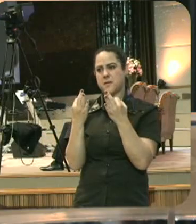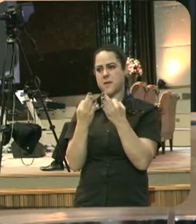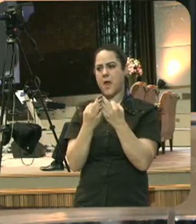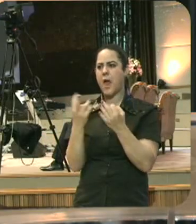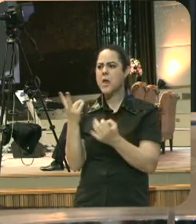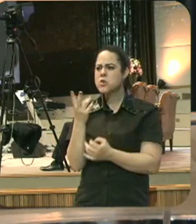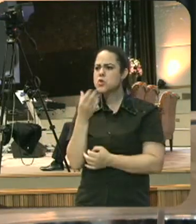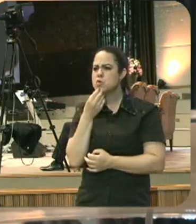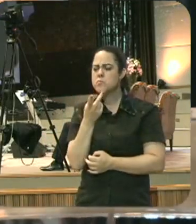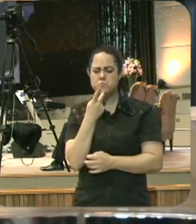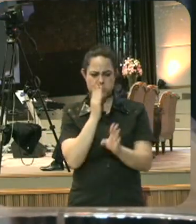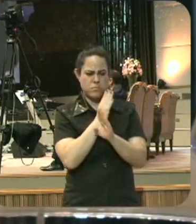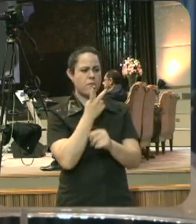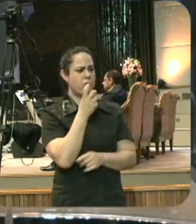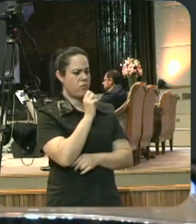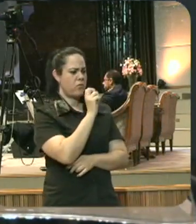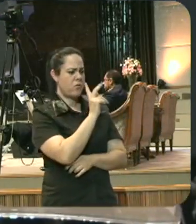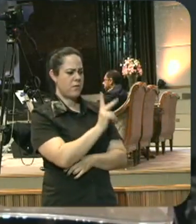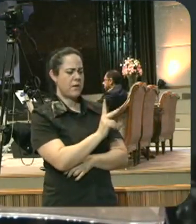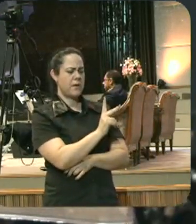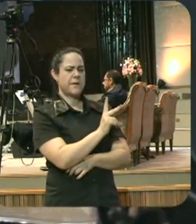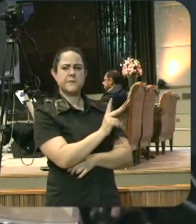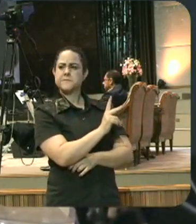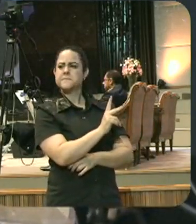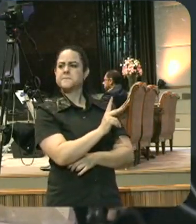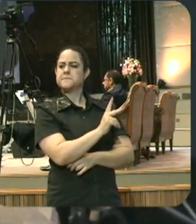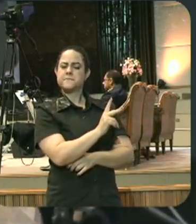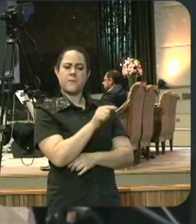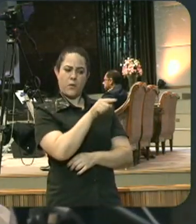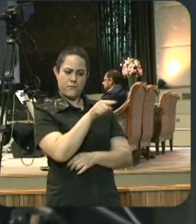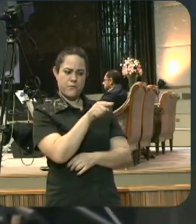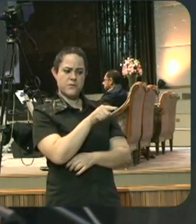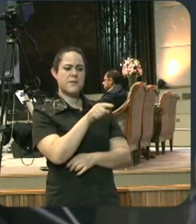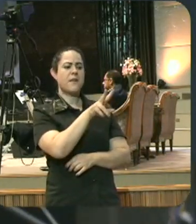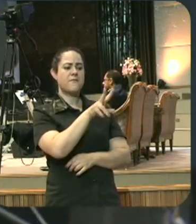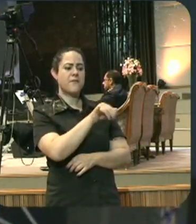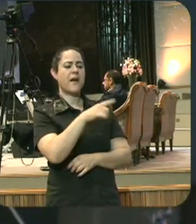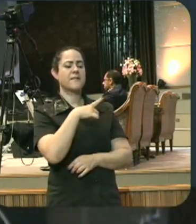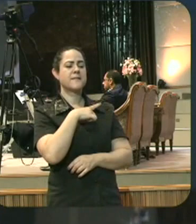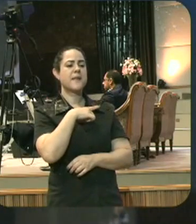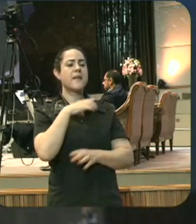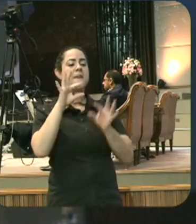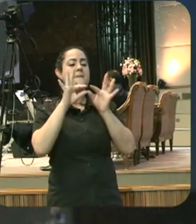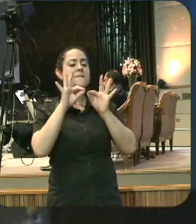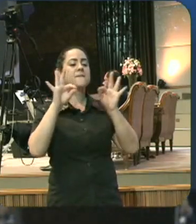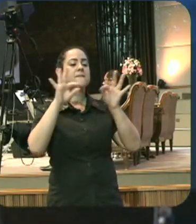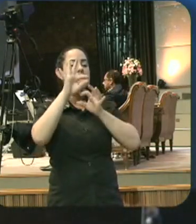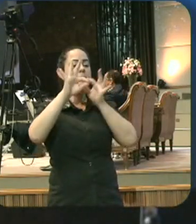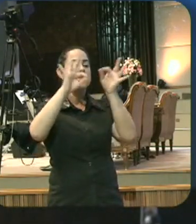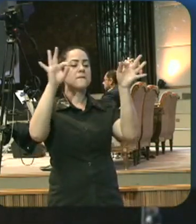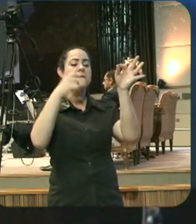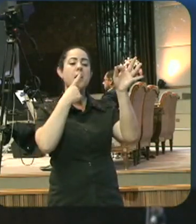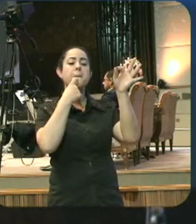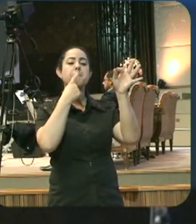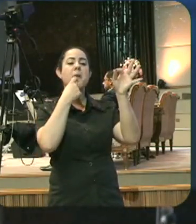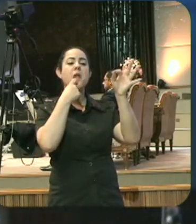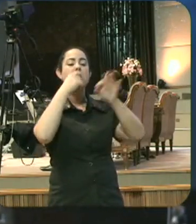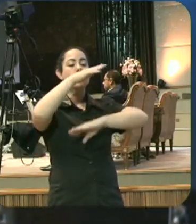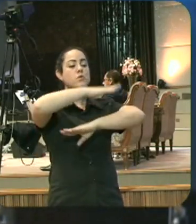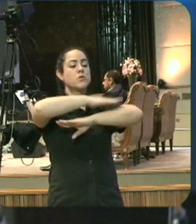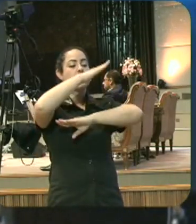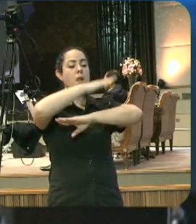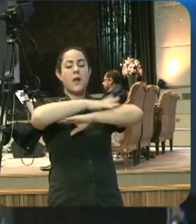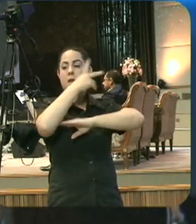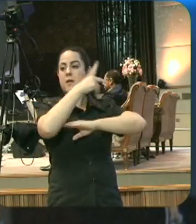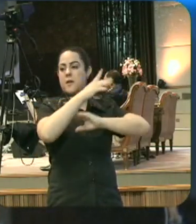homens olharam para ela e disseram assim: ok, você vai colocar um fio vermelho colocado na janela da sua